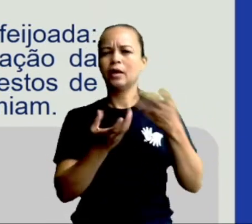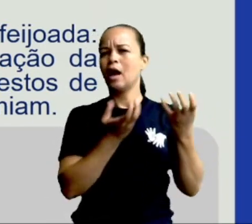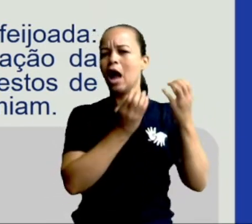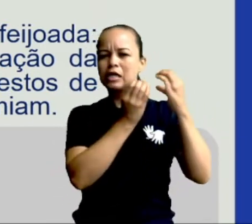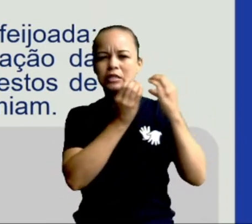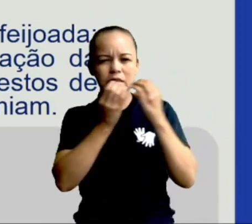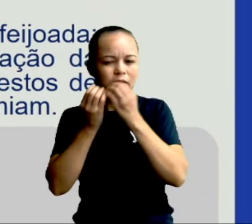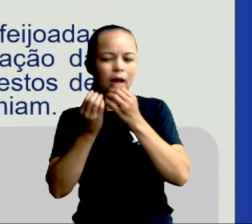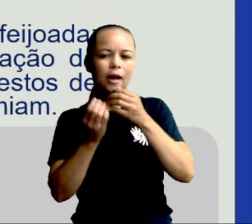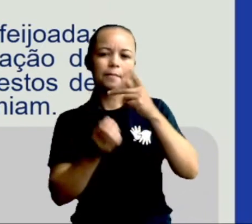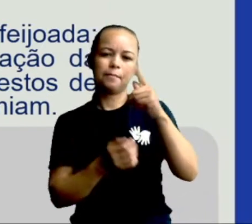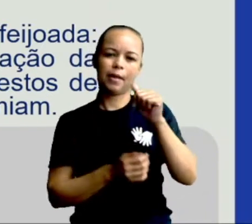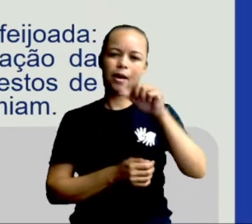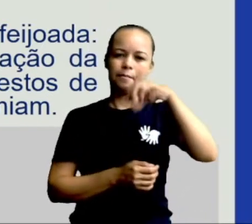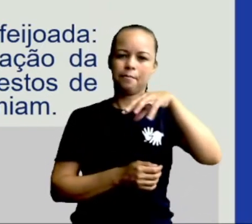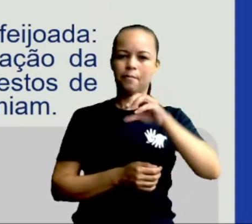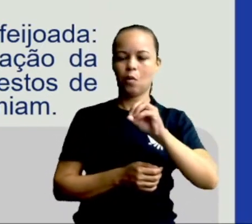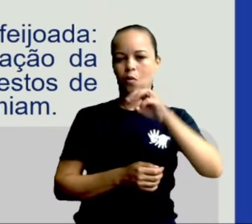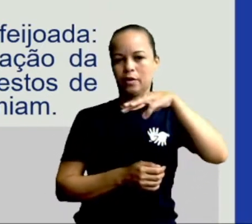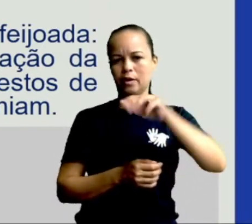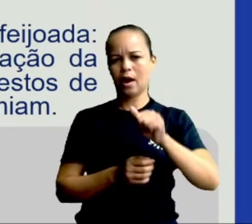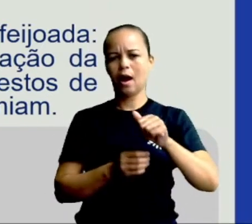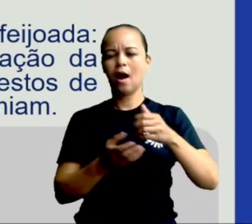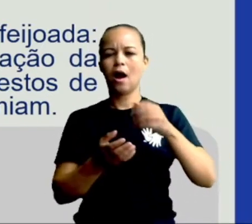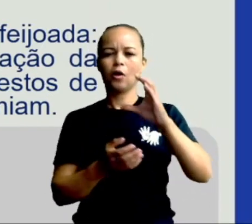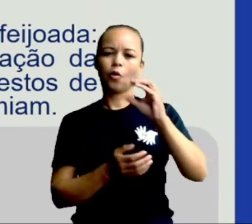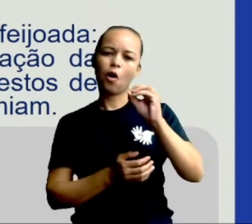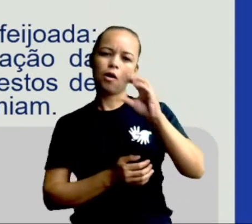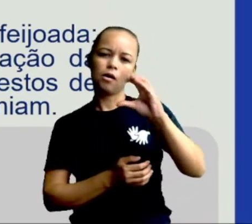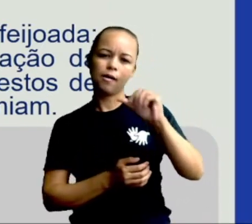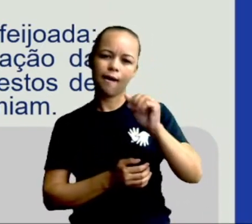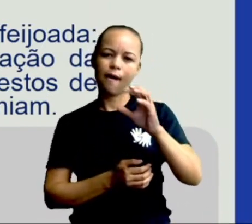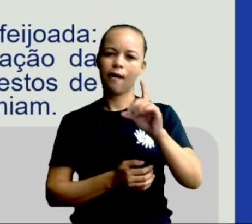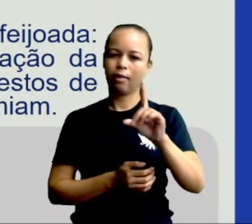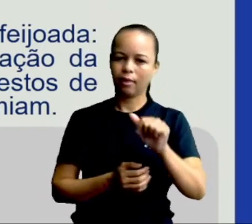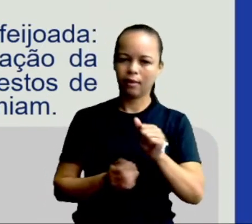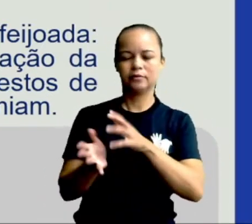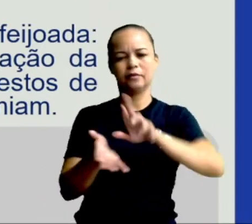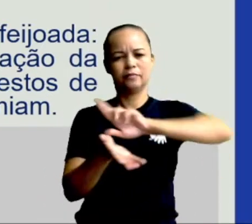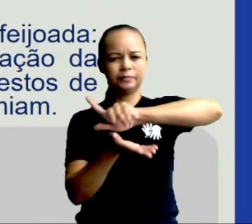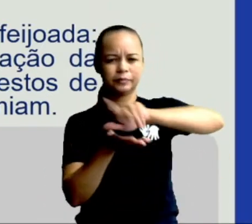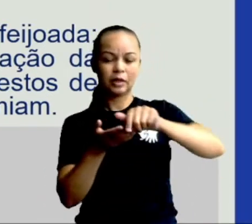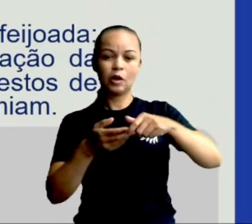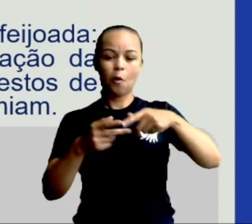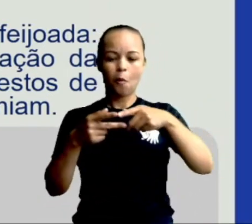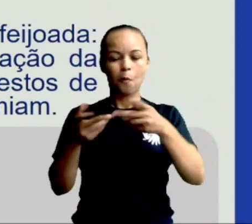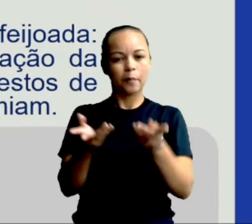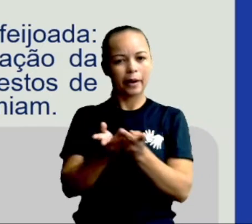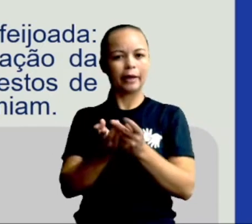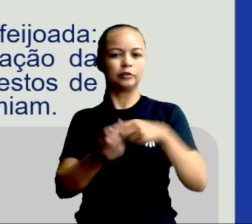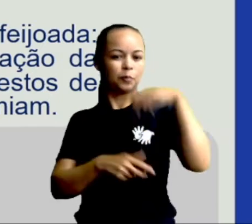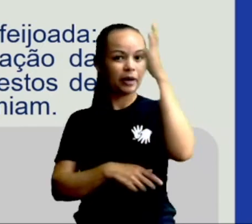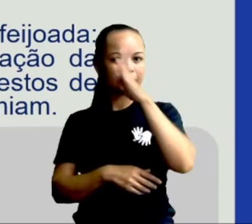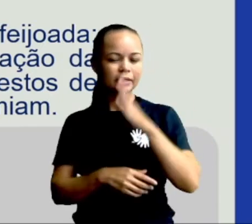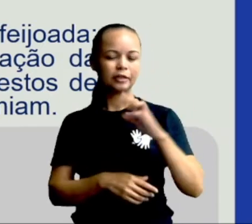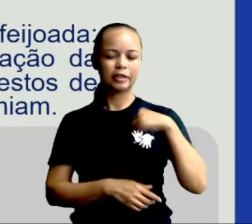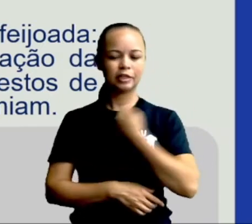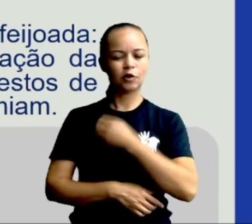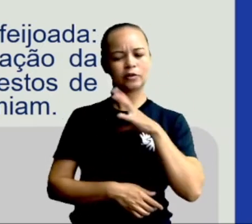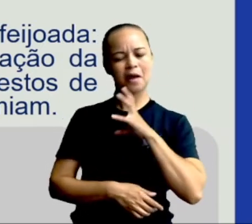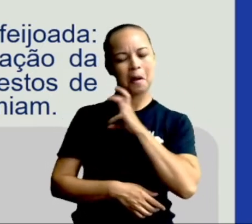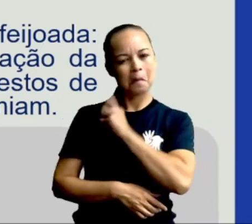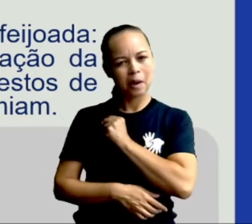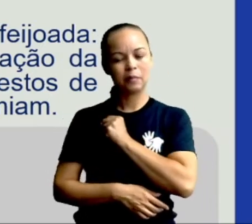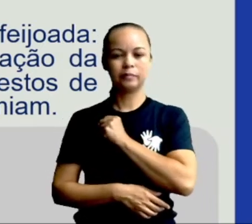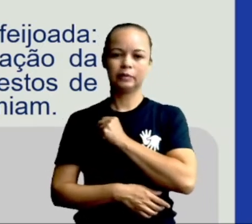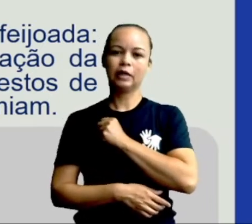a cocada. Então, mas o prato brasileiro mais conhecido de todos, que a gente ama, eu pelo